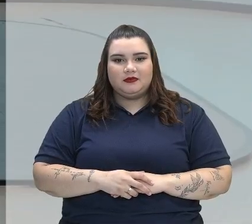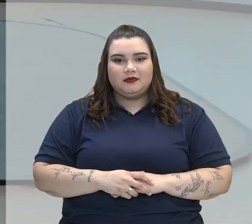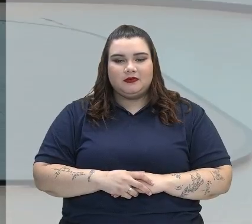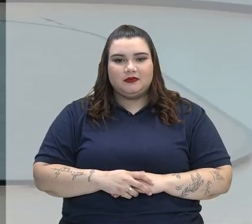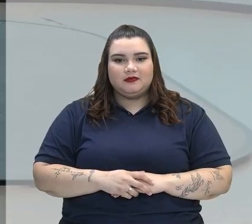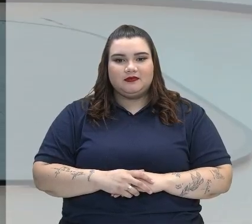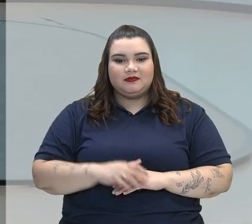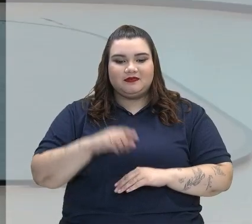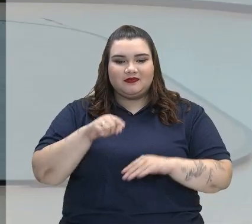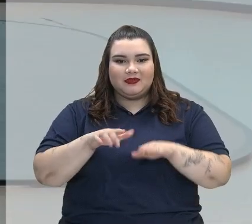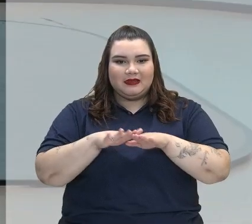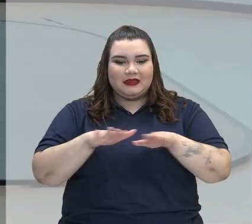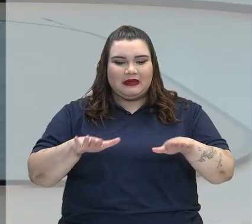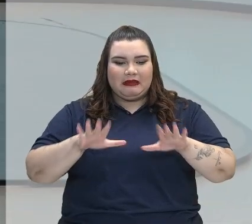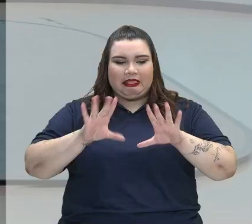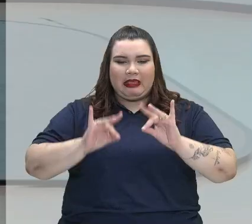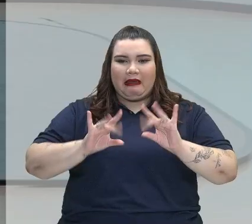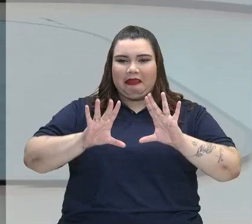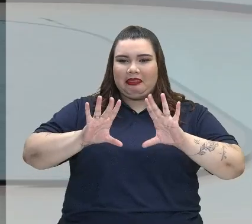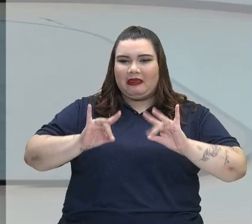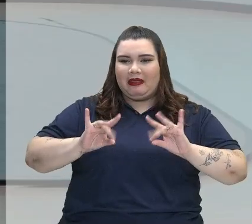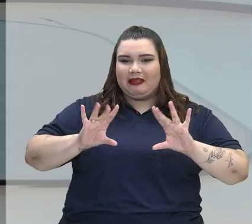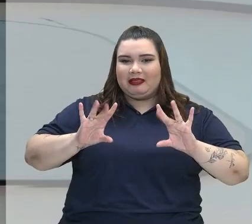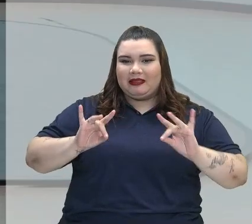O asfalto está grudento.